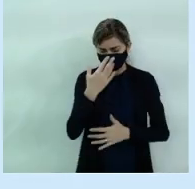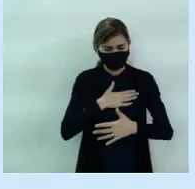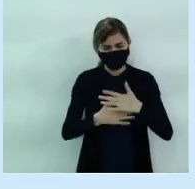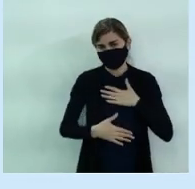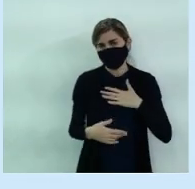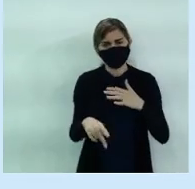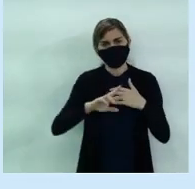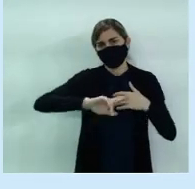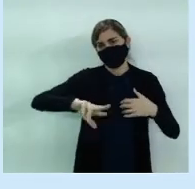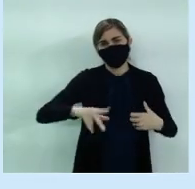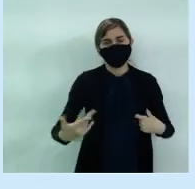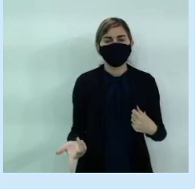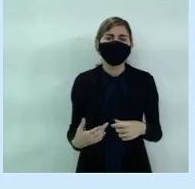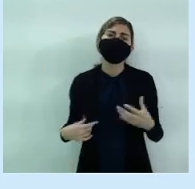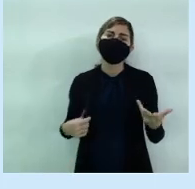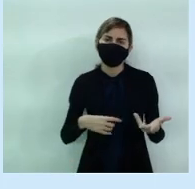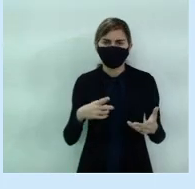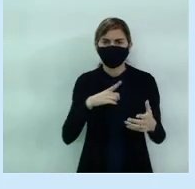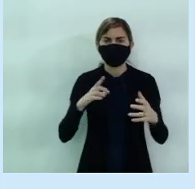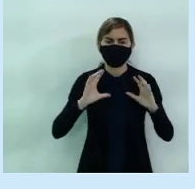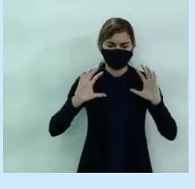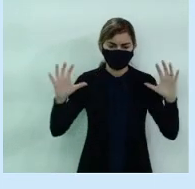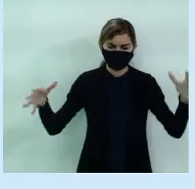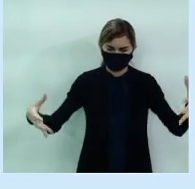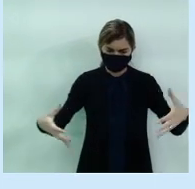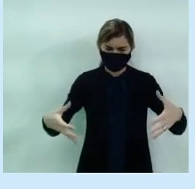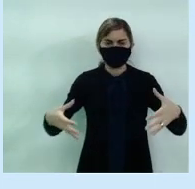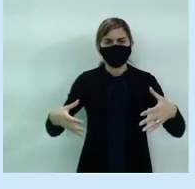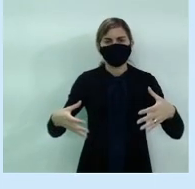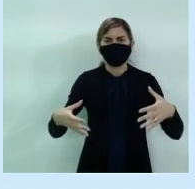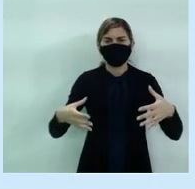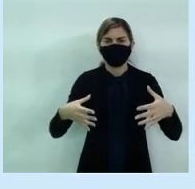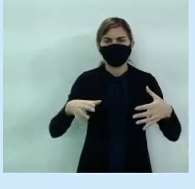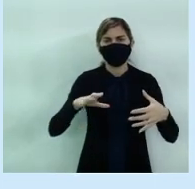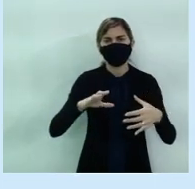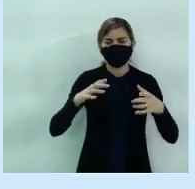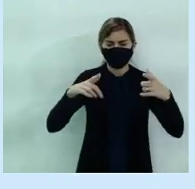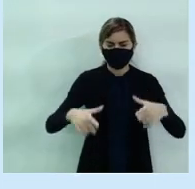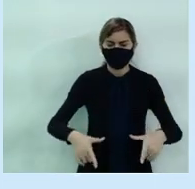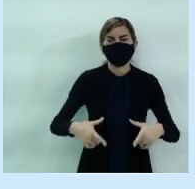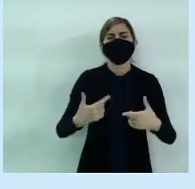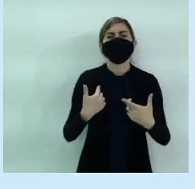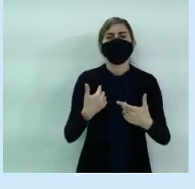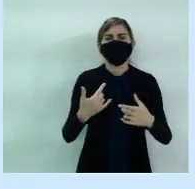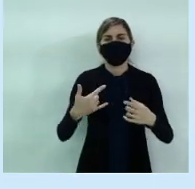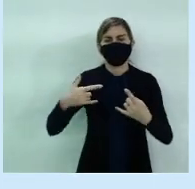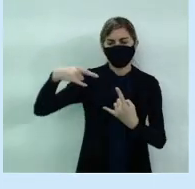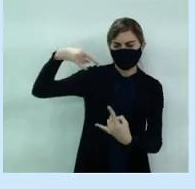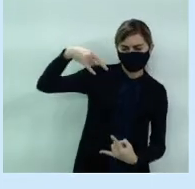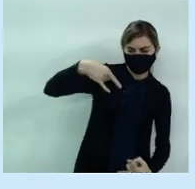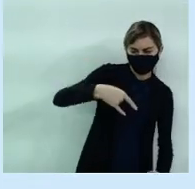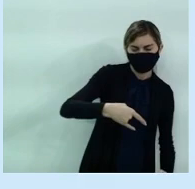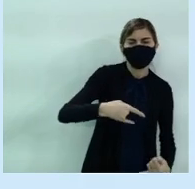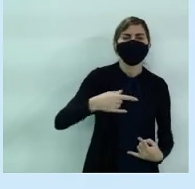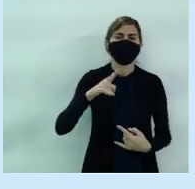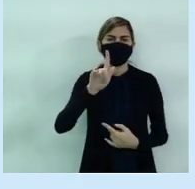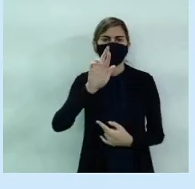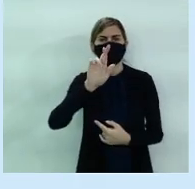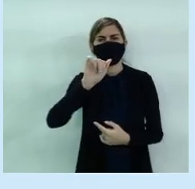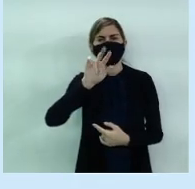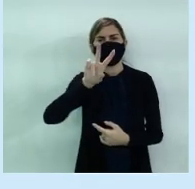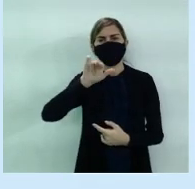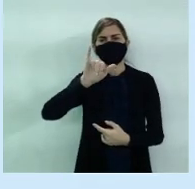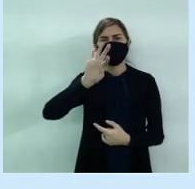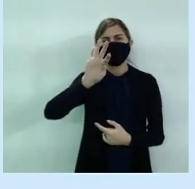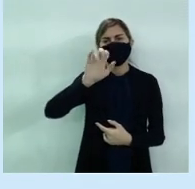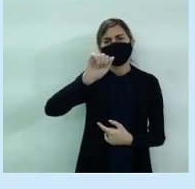Então, existe esse campo gravitacional que me puxa para baixo, que aí é a força gravitacional.